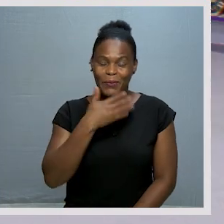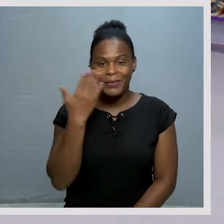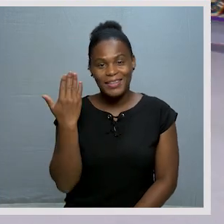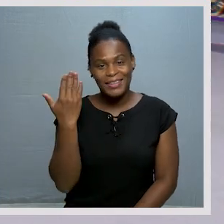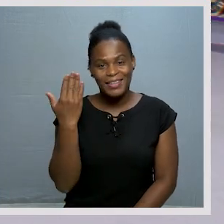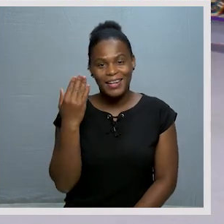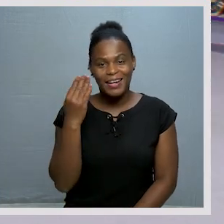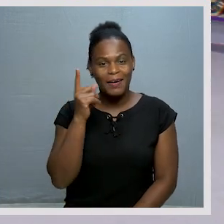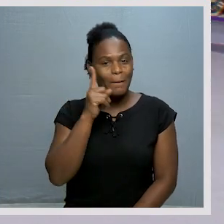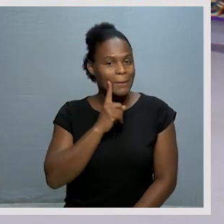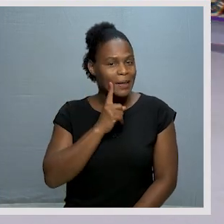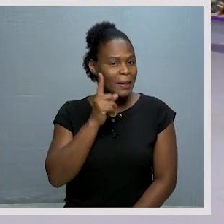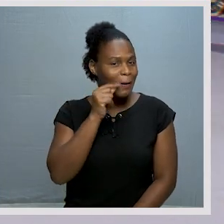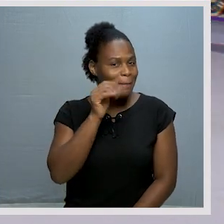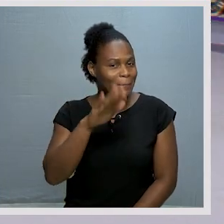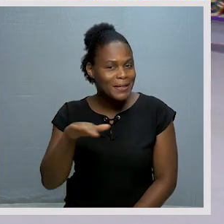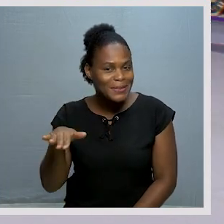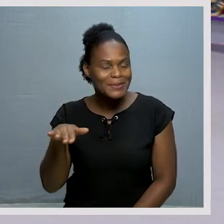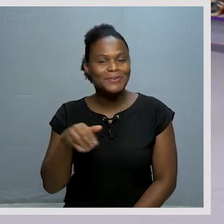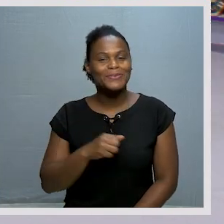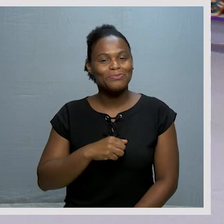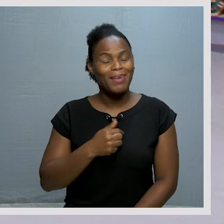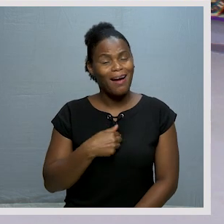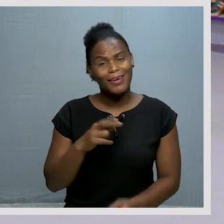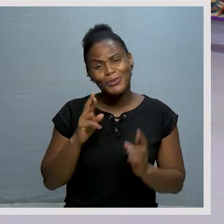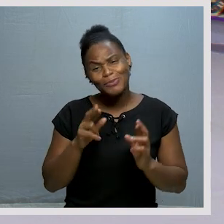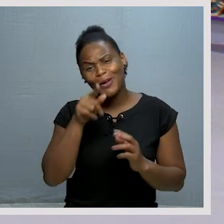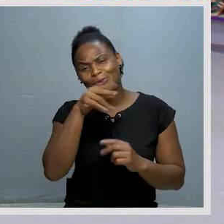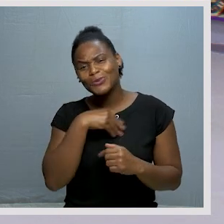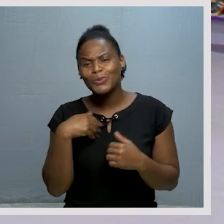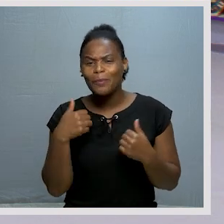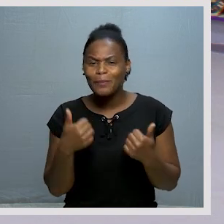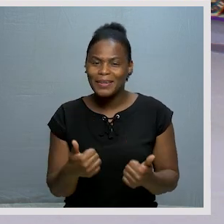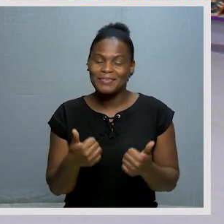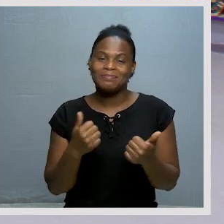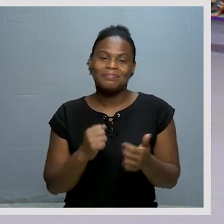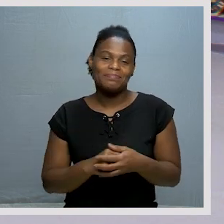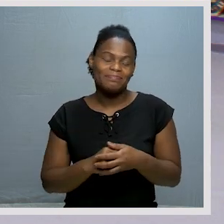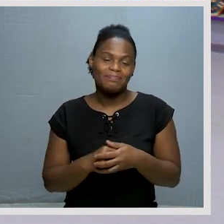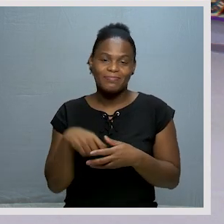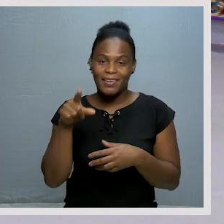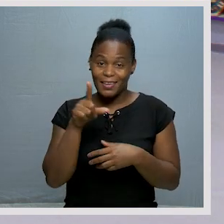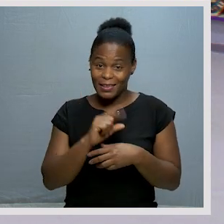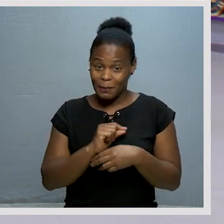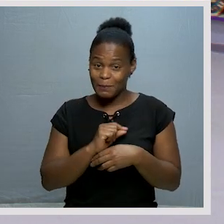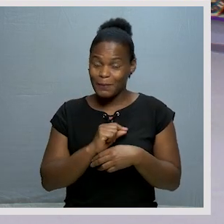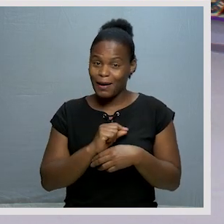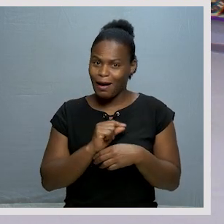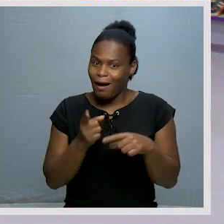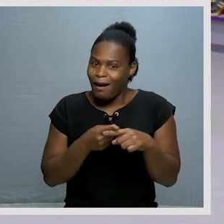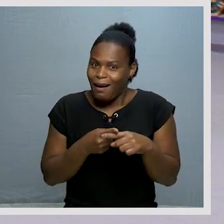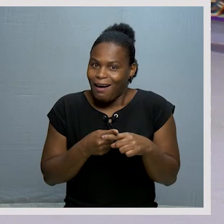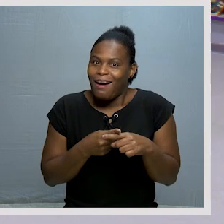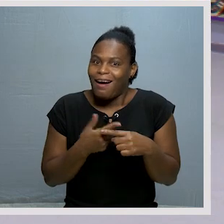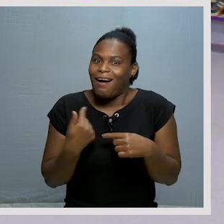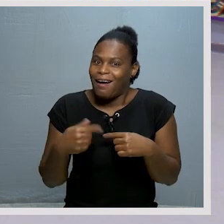Bom dia, meninas e meninos. Espero que estejam bem e também